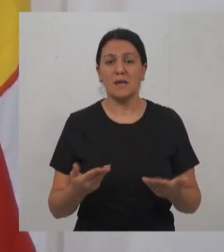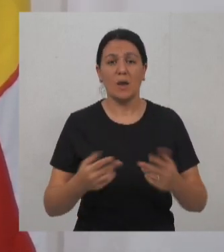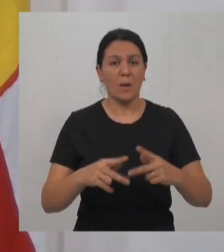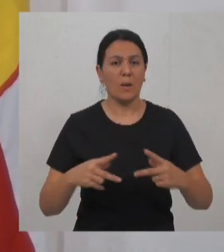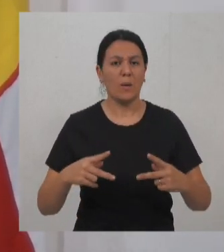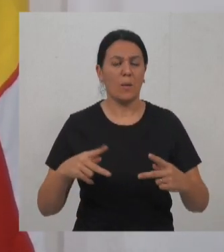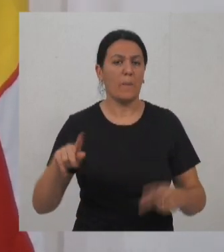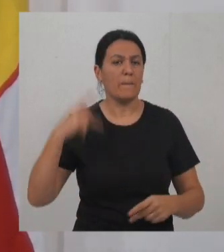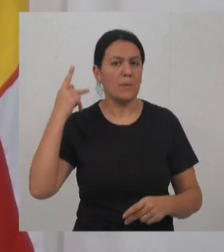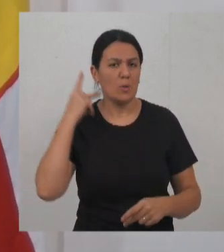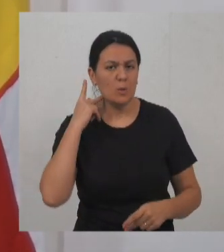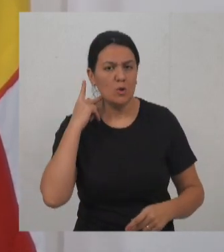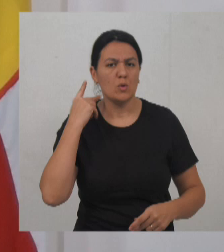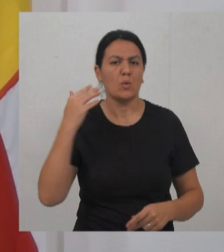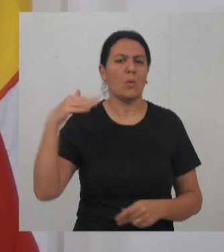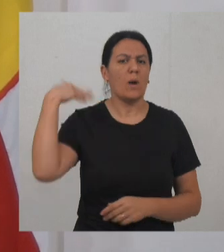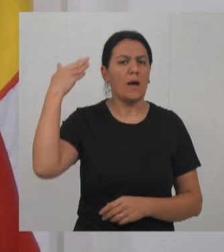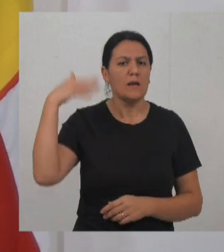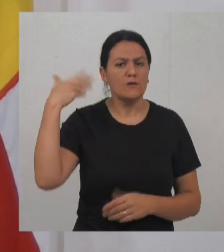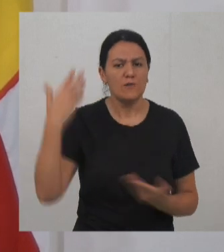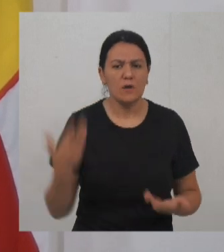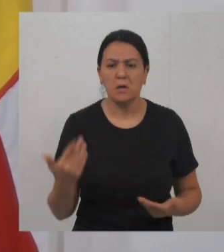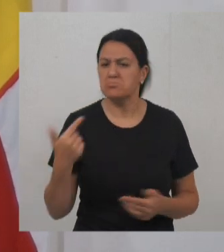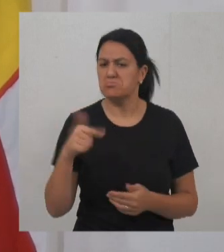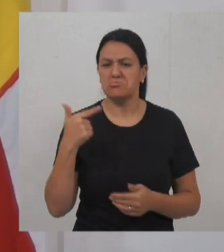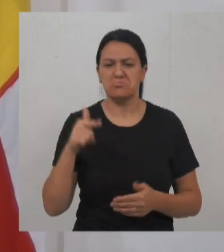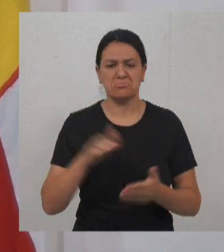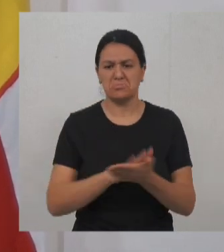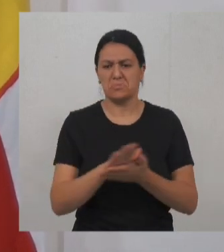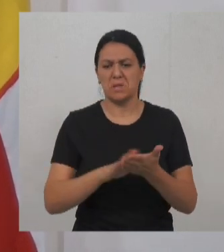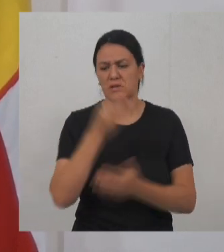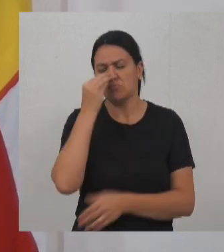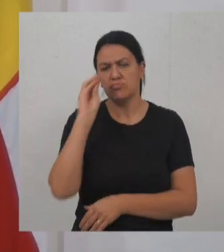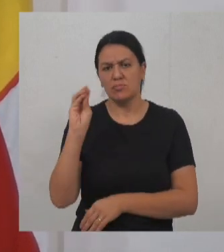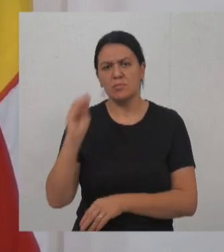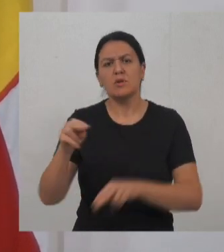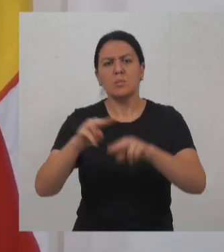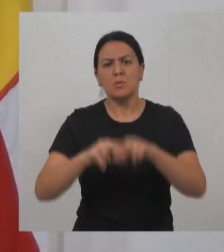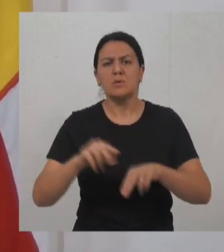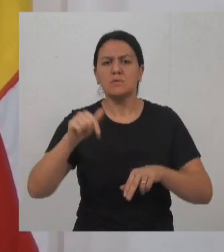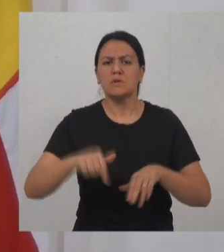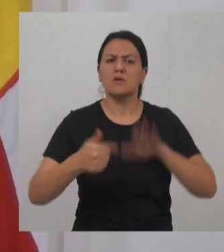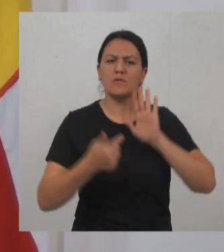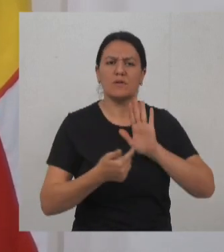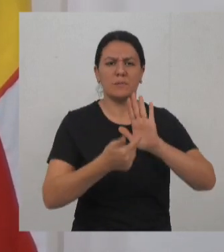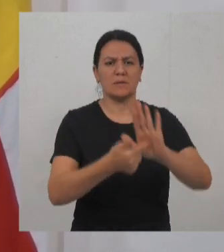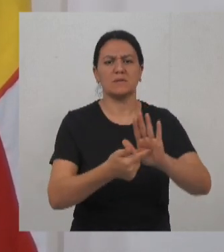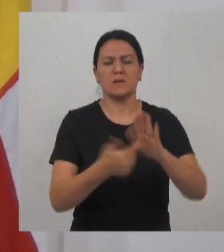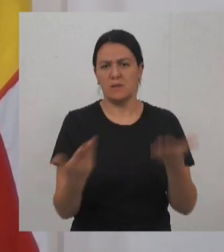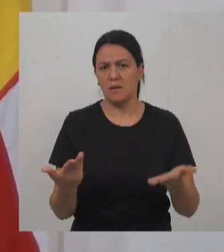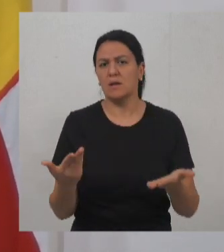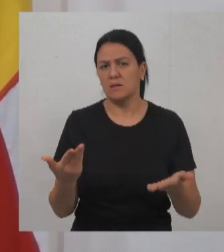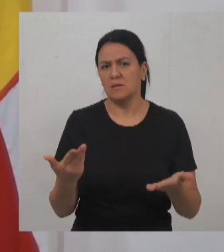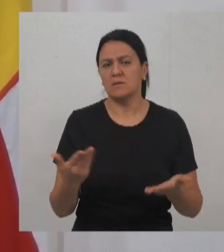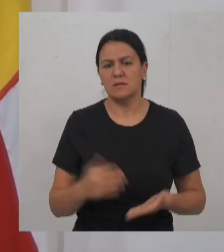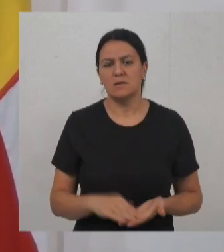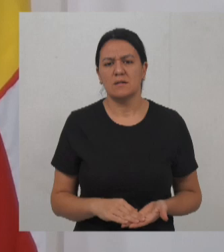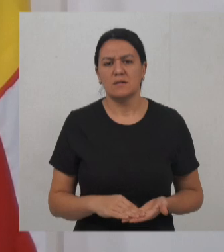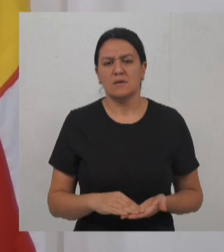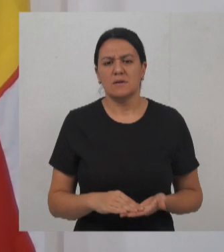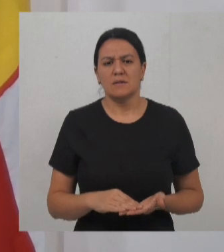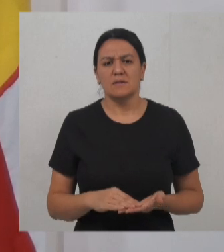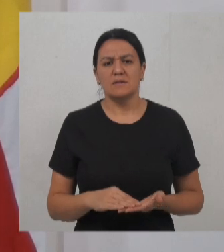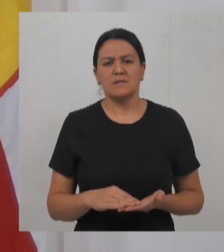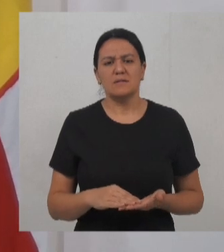o advogado, não houve recusa. Eu disse, então vou apresentar aqui uma recusa com muito